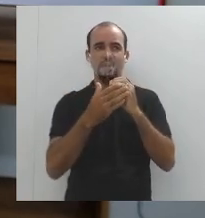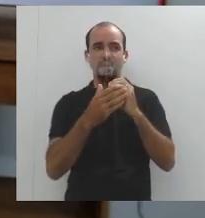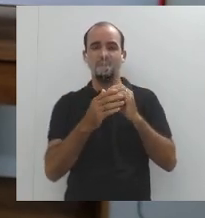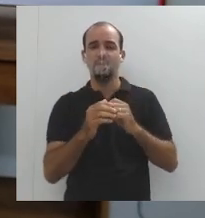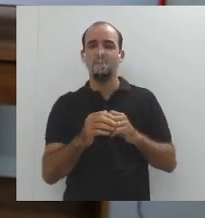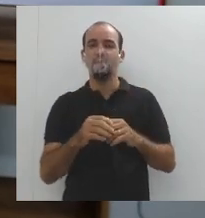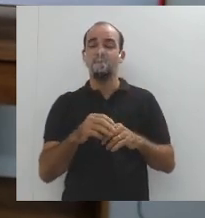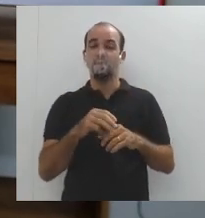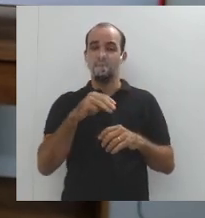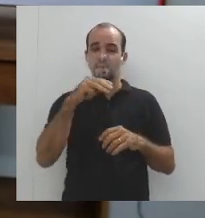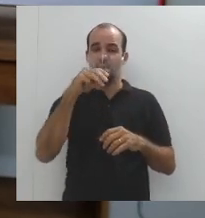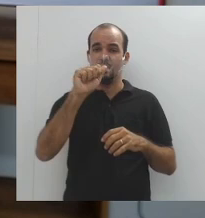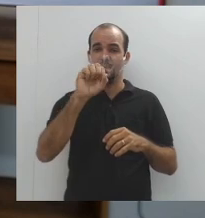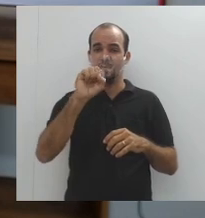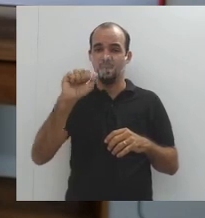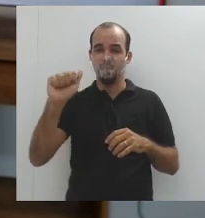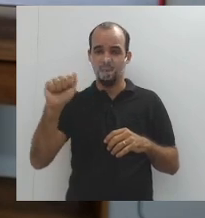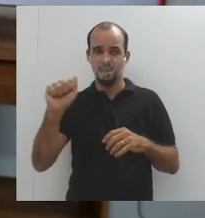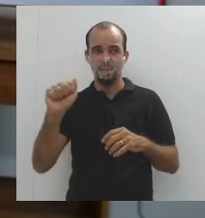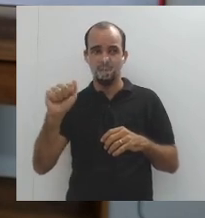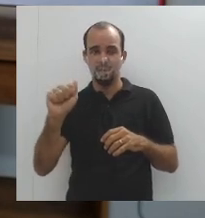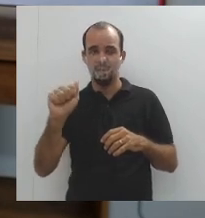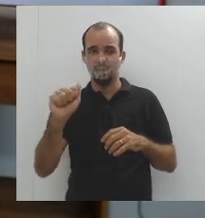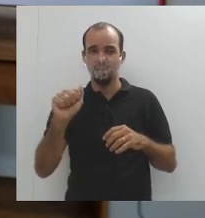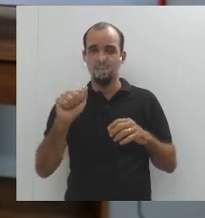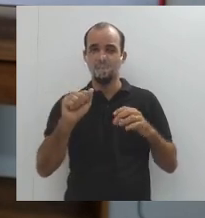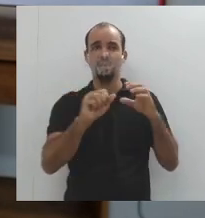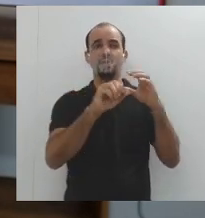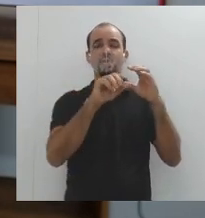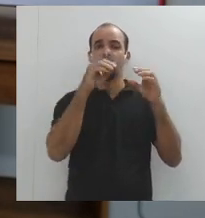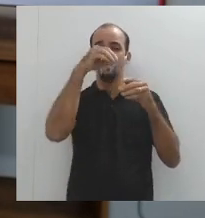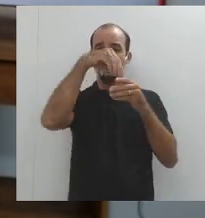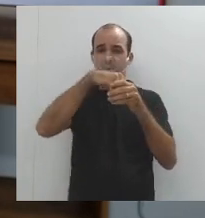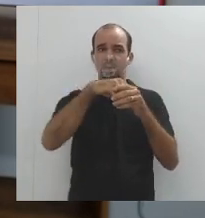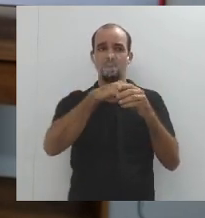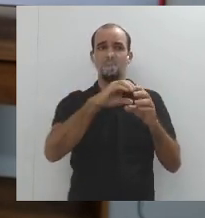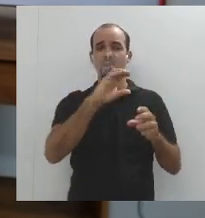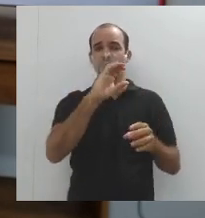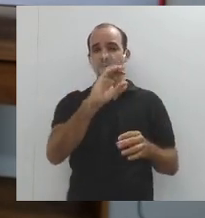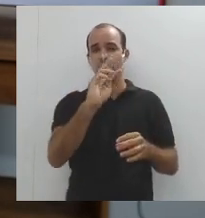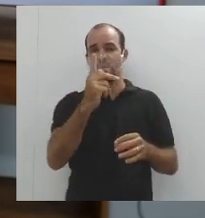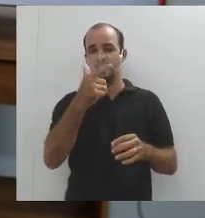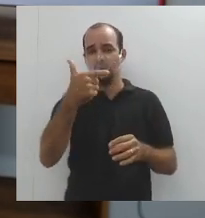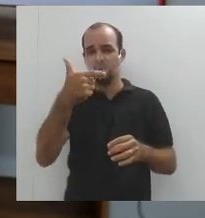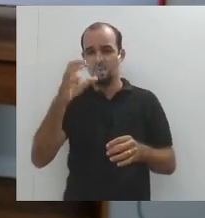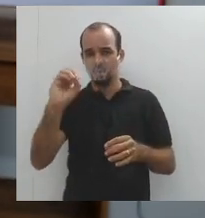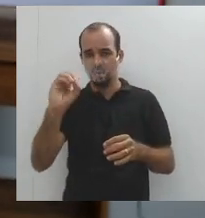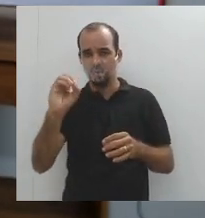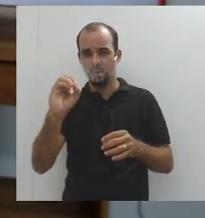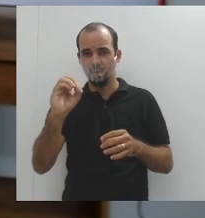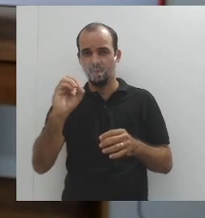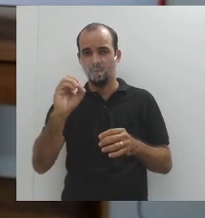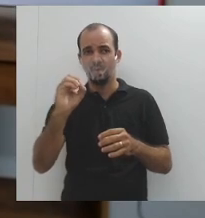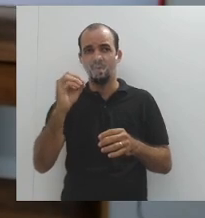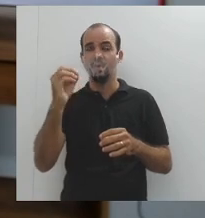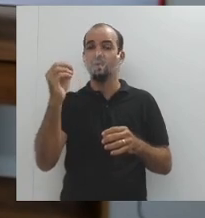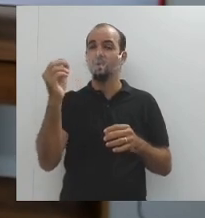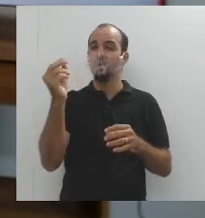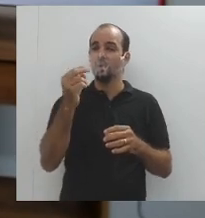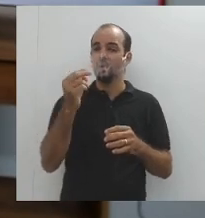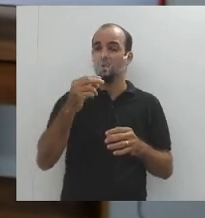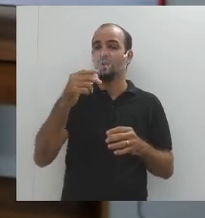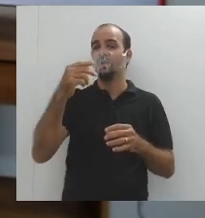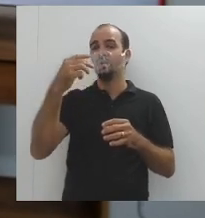molar do CH2O aí é dada por 30 gramas por